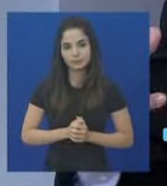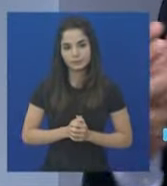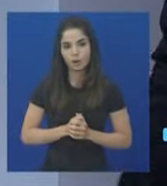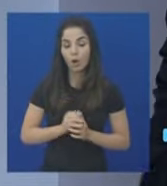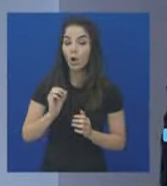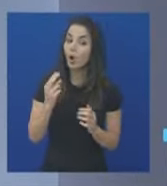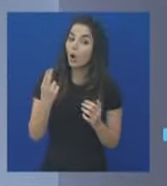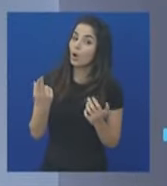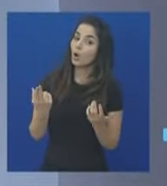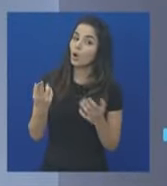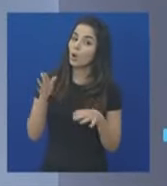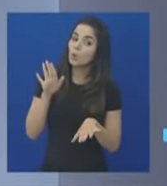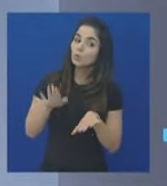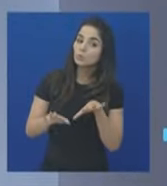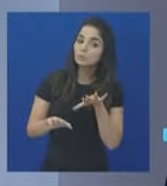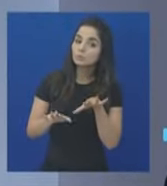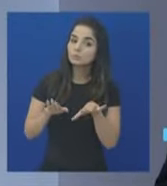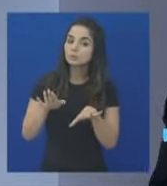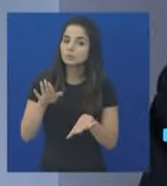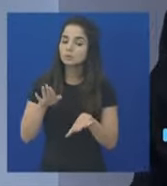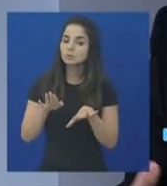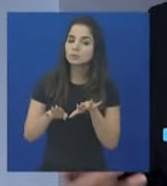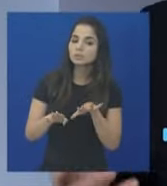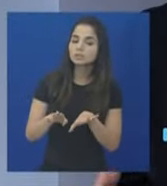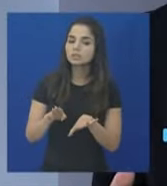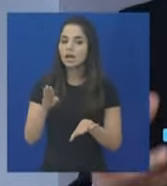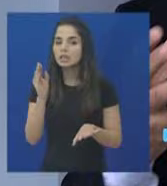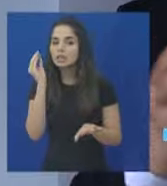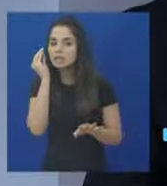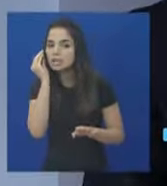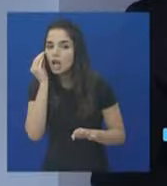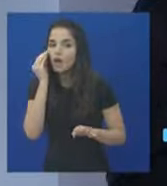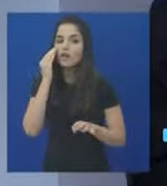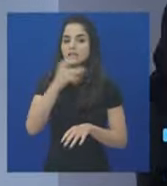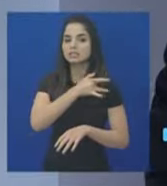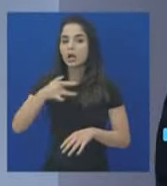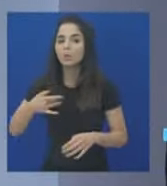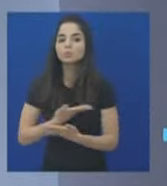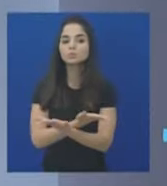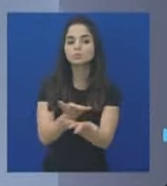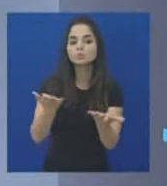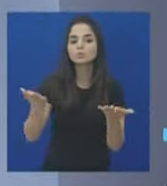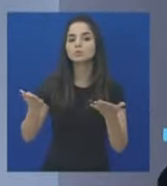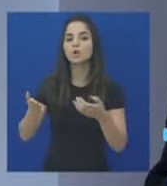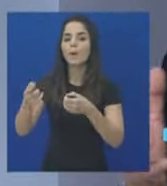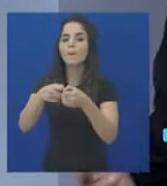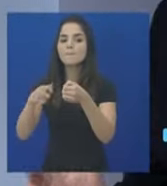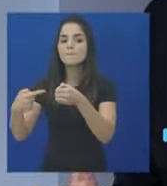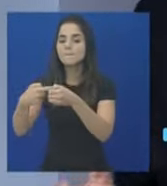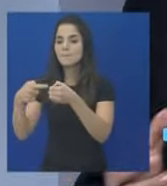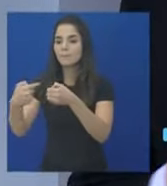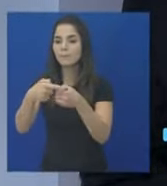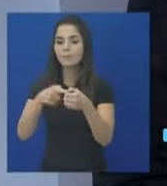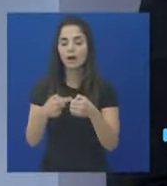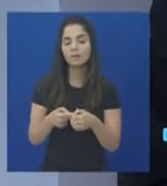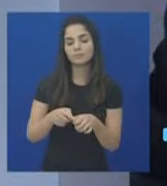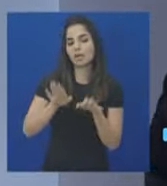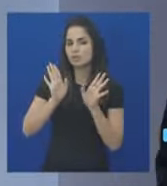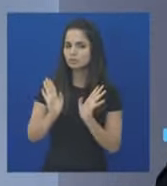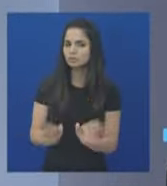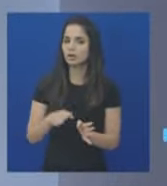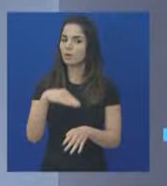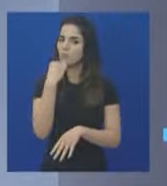possa chegar à possibilidade de levar a saúde aos bairros. Eu tive o privilégio, doutor Paulo